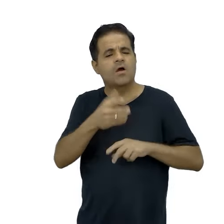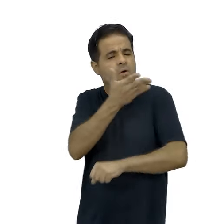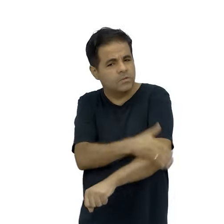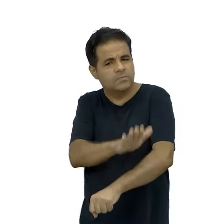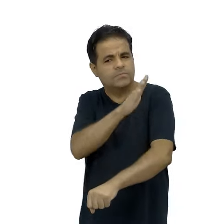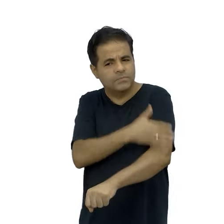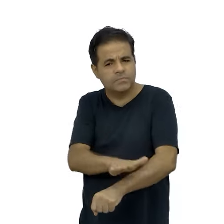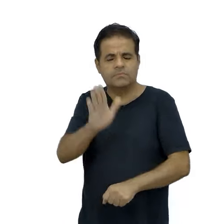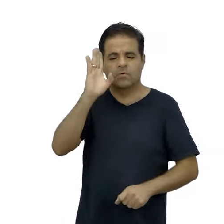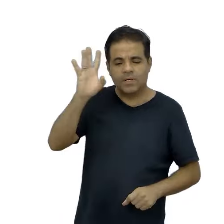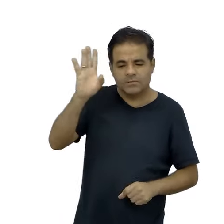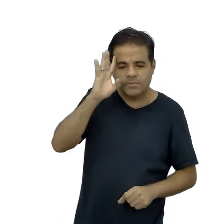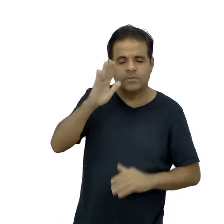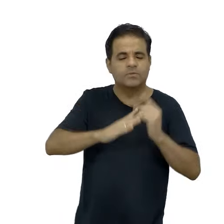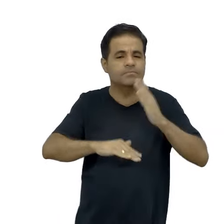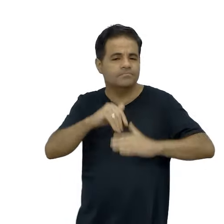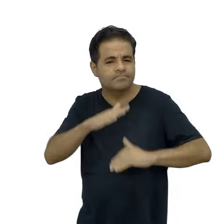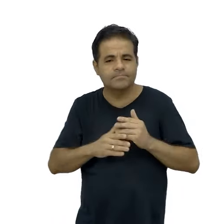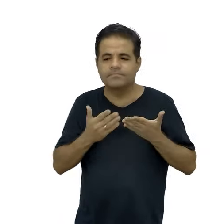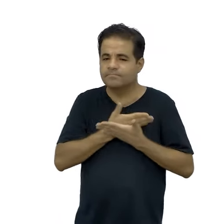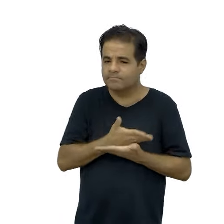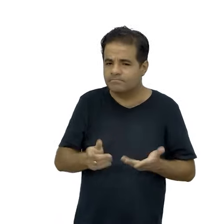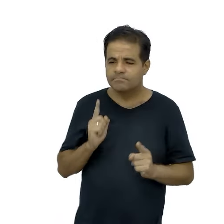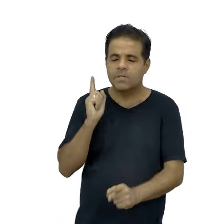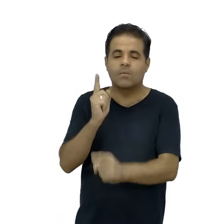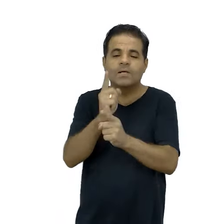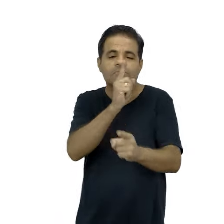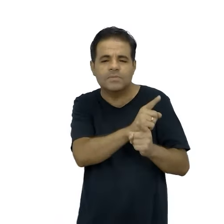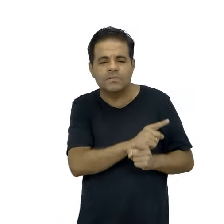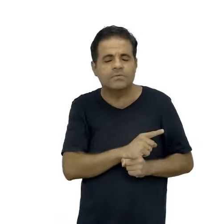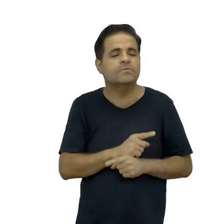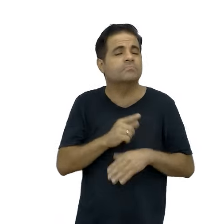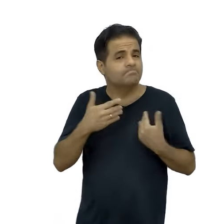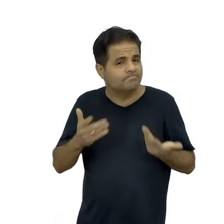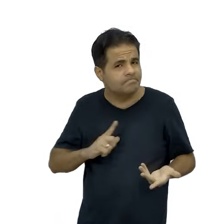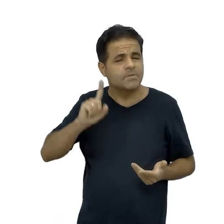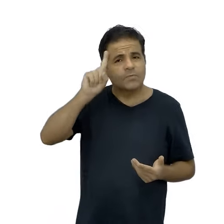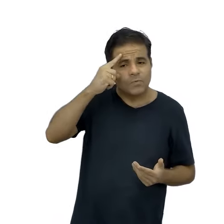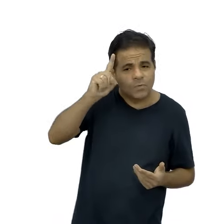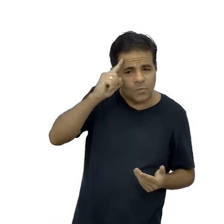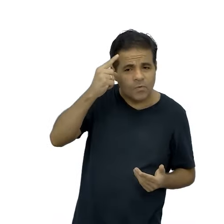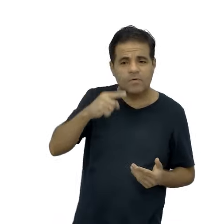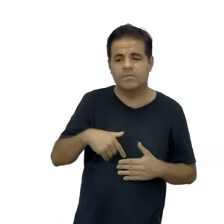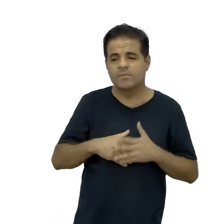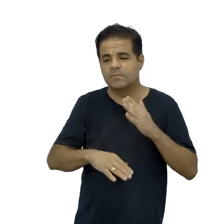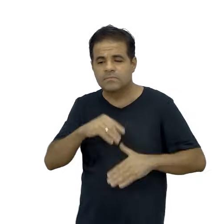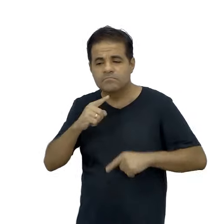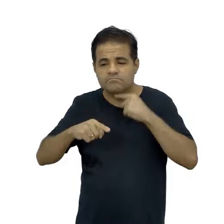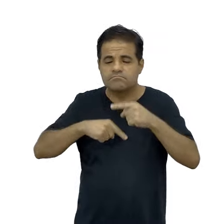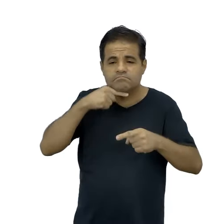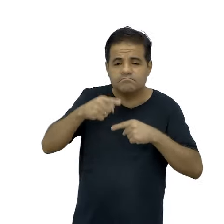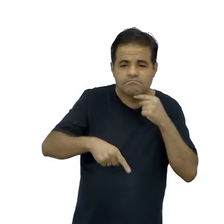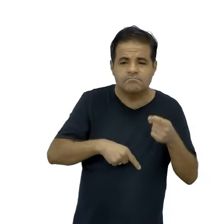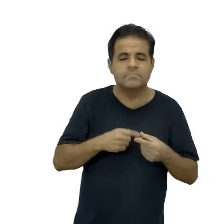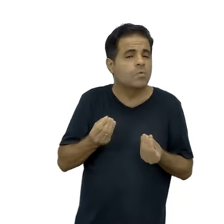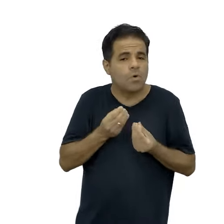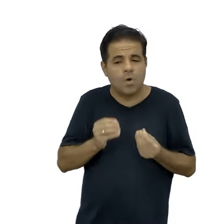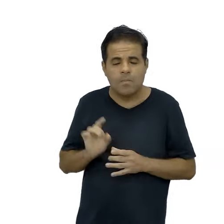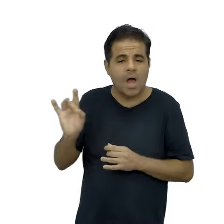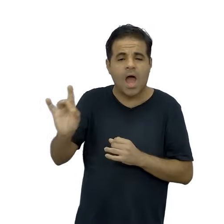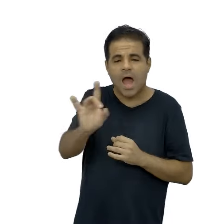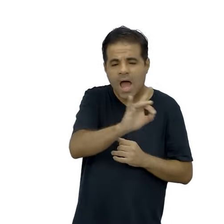de refletir sobre as ações, né? Identificar se houve alguma dúvida dentro das resoluções, né? Como